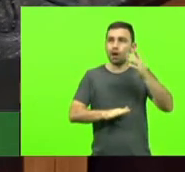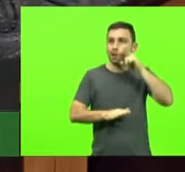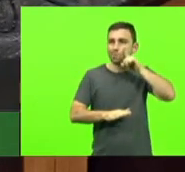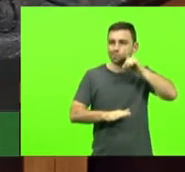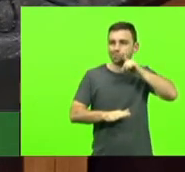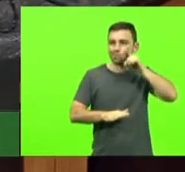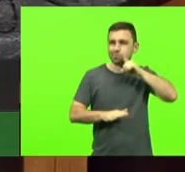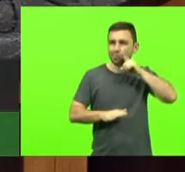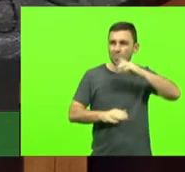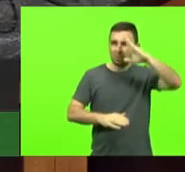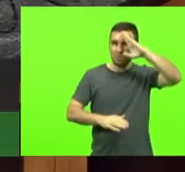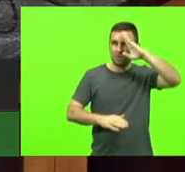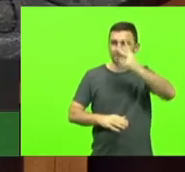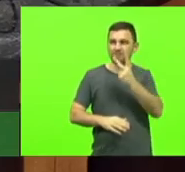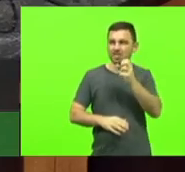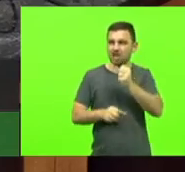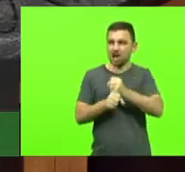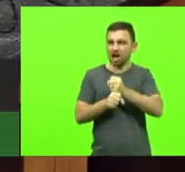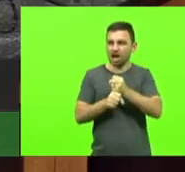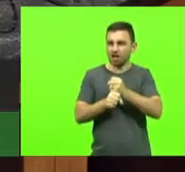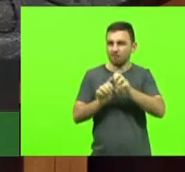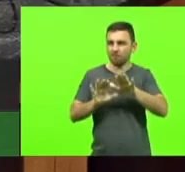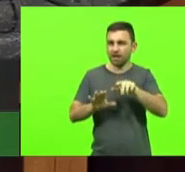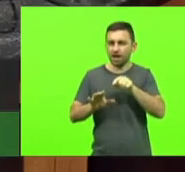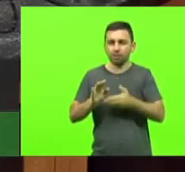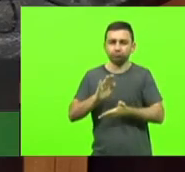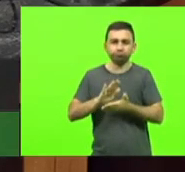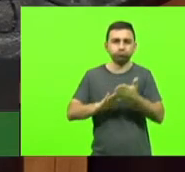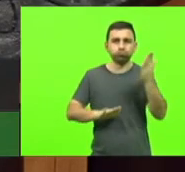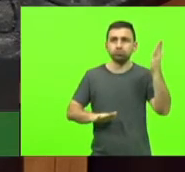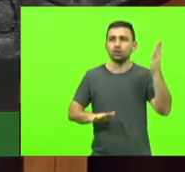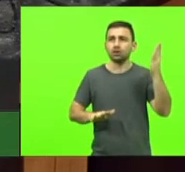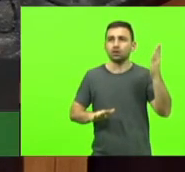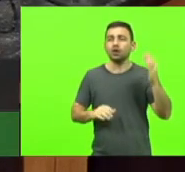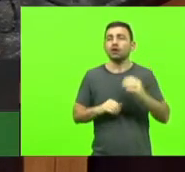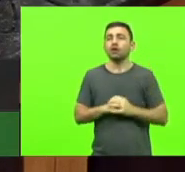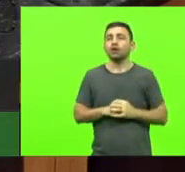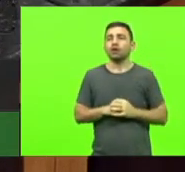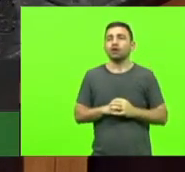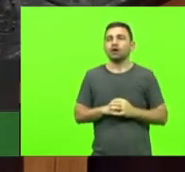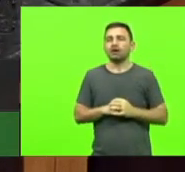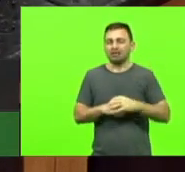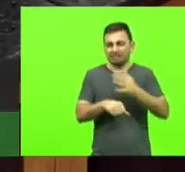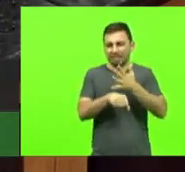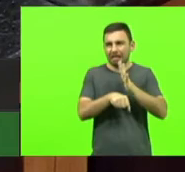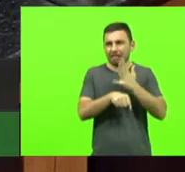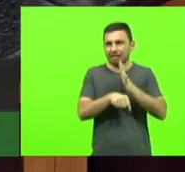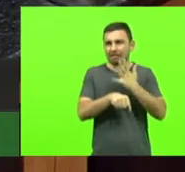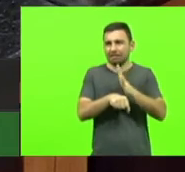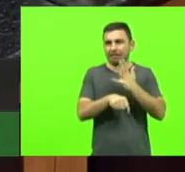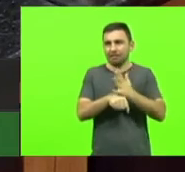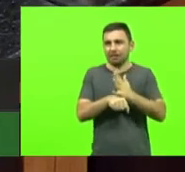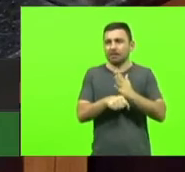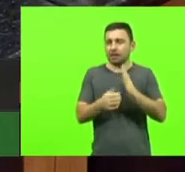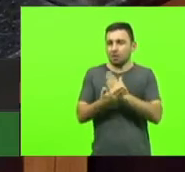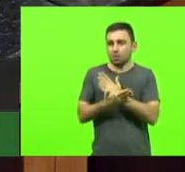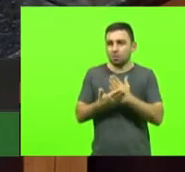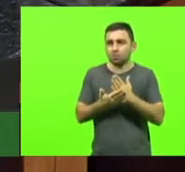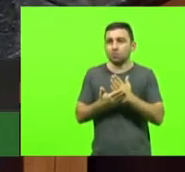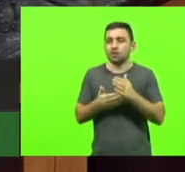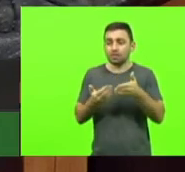lá há 20 anos no Afeganistão, treinando soldados afegãos para